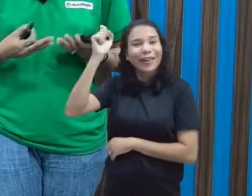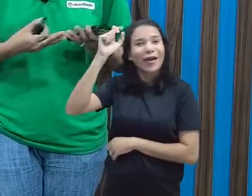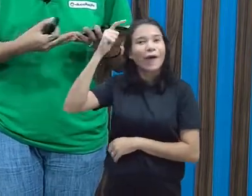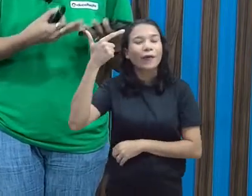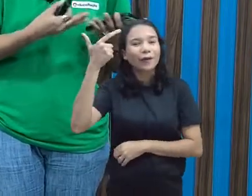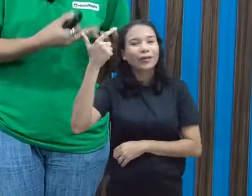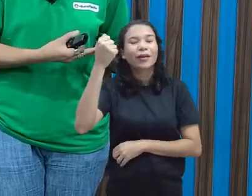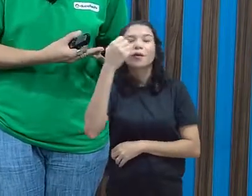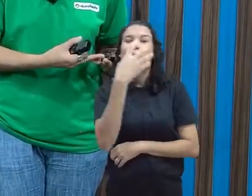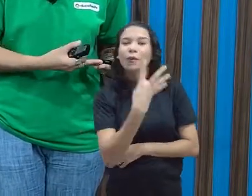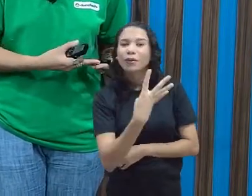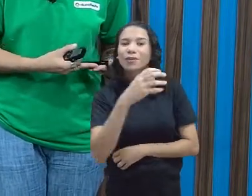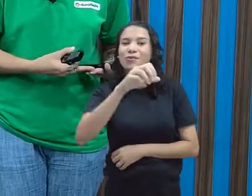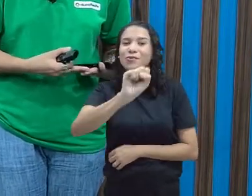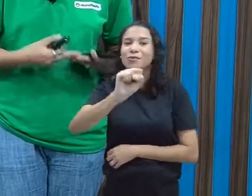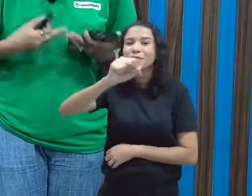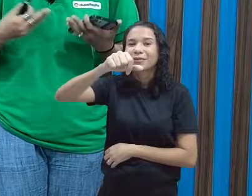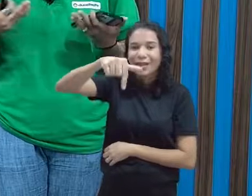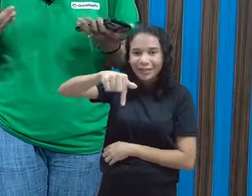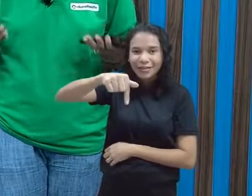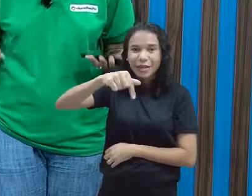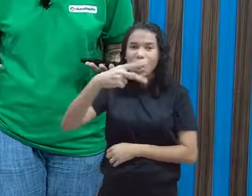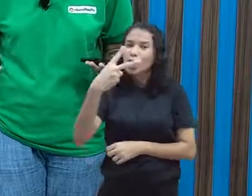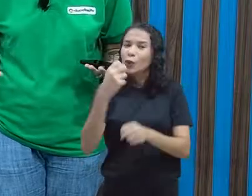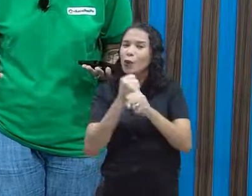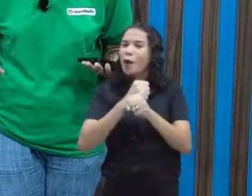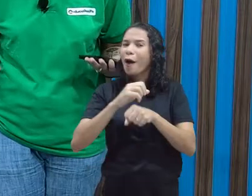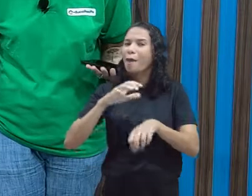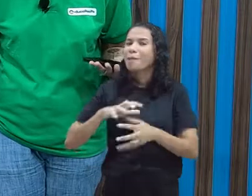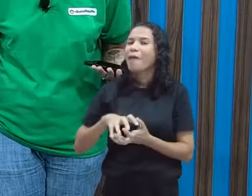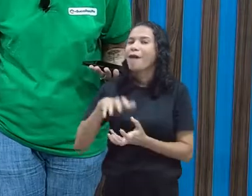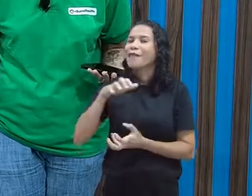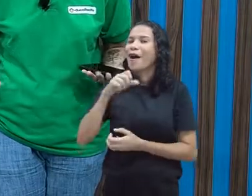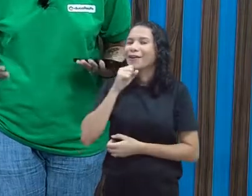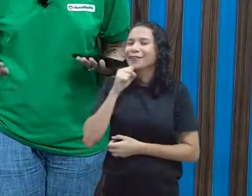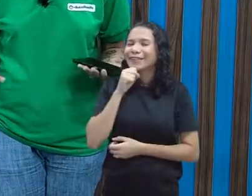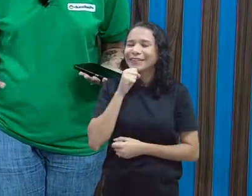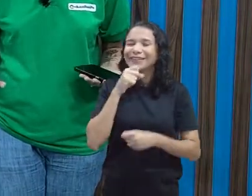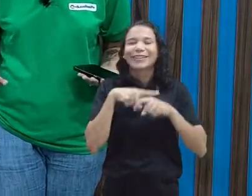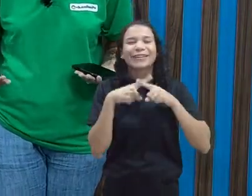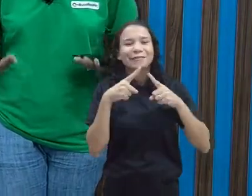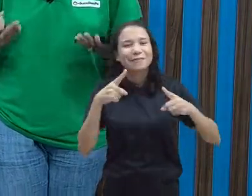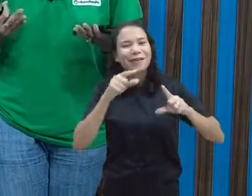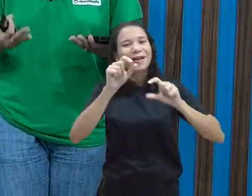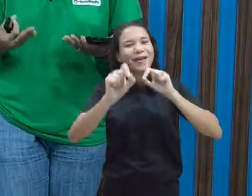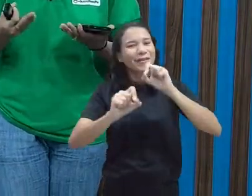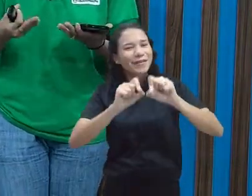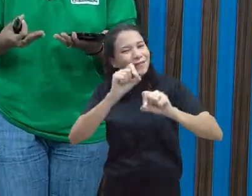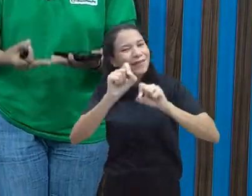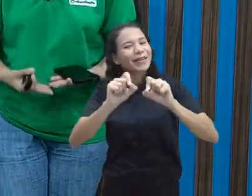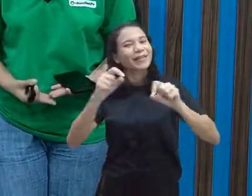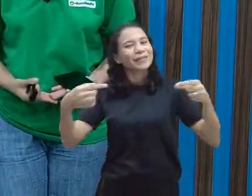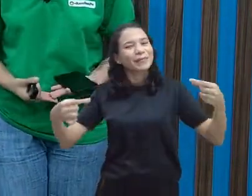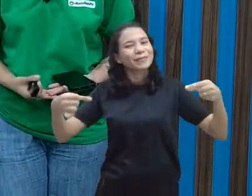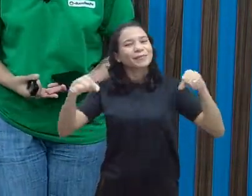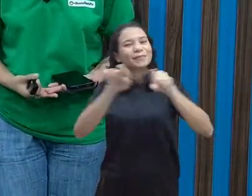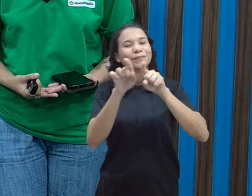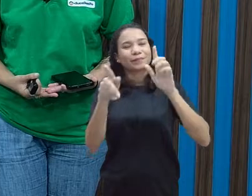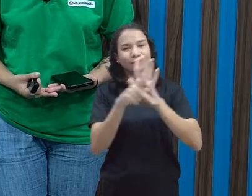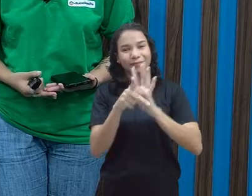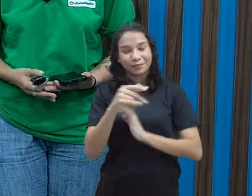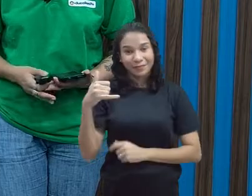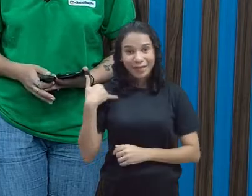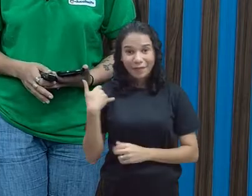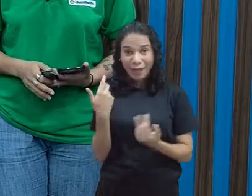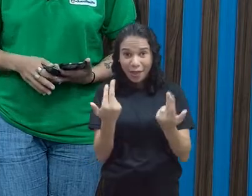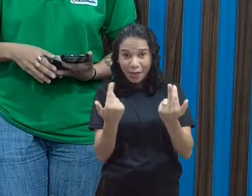completa 487, 2 anos mais velho, um pouquinho aí, mas que também faz aniversário no